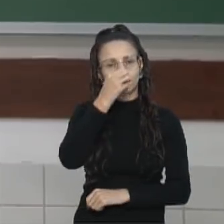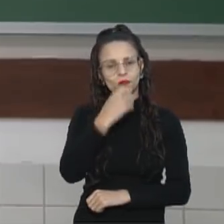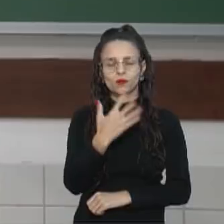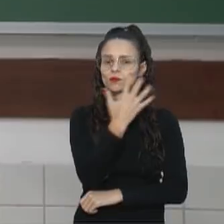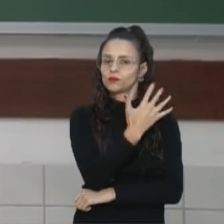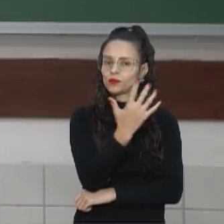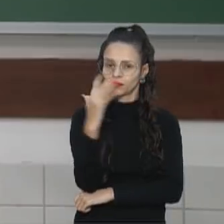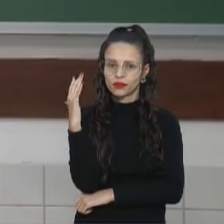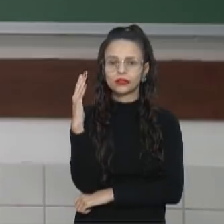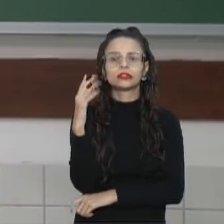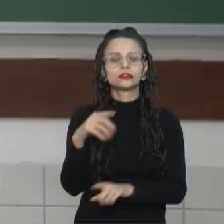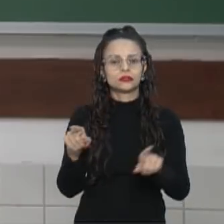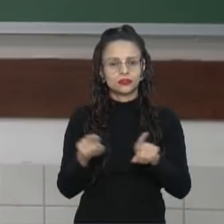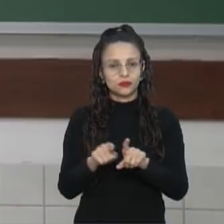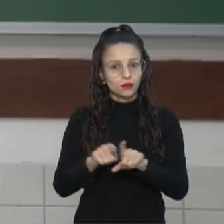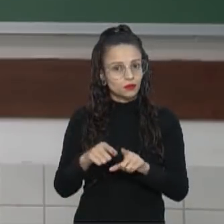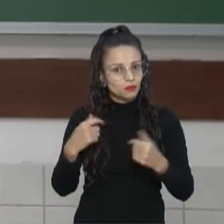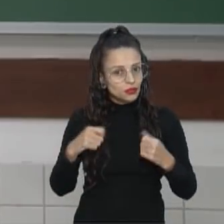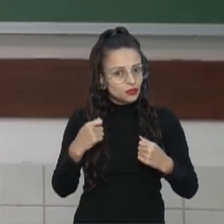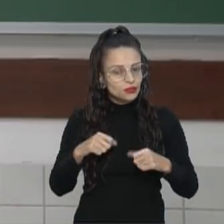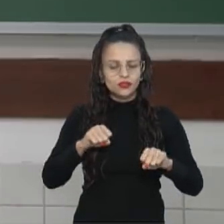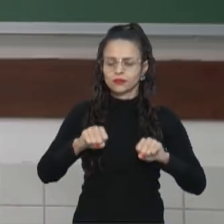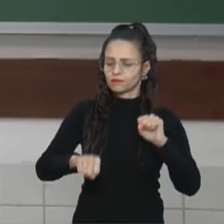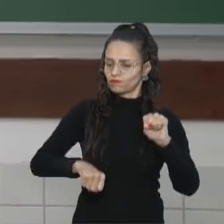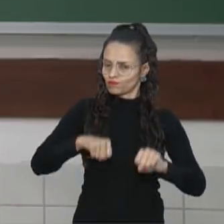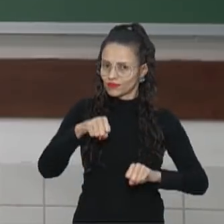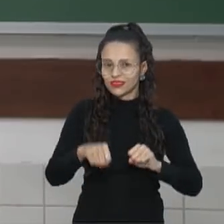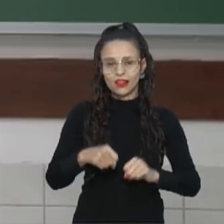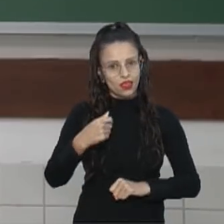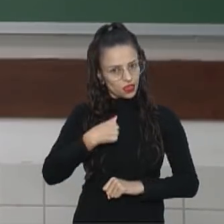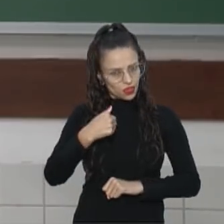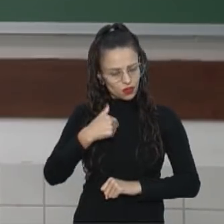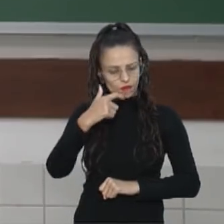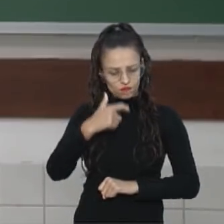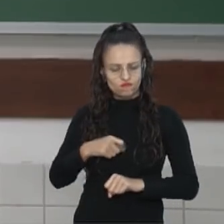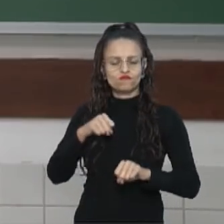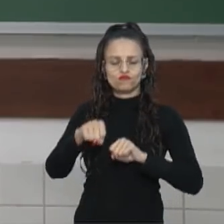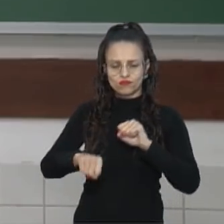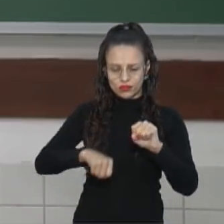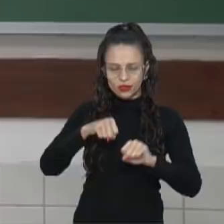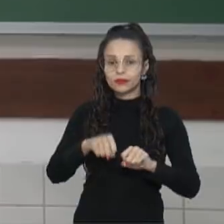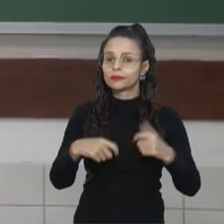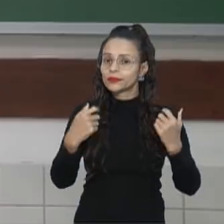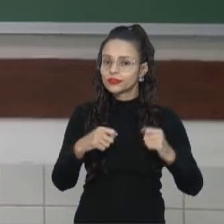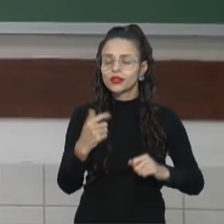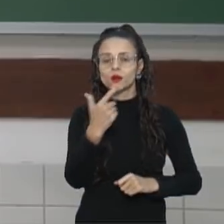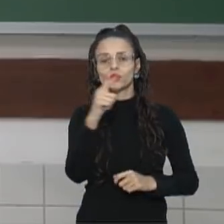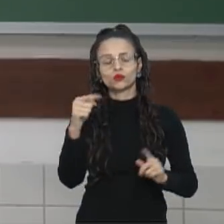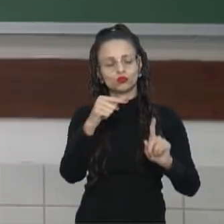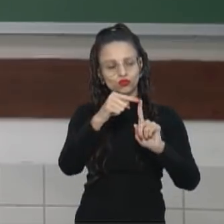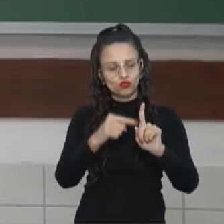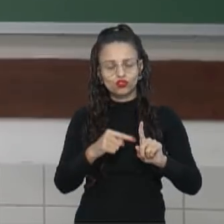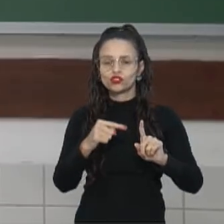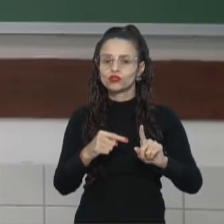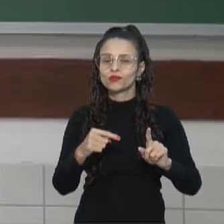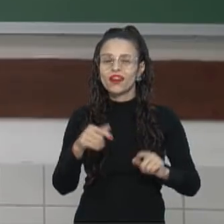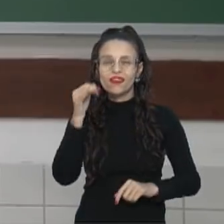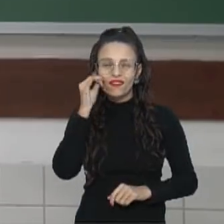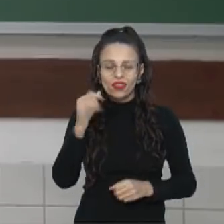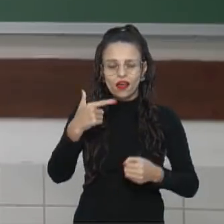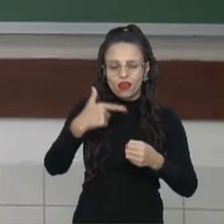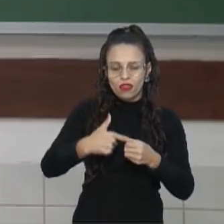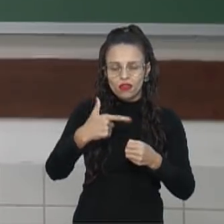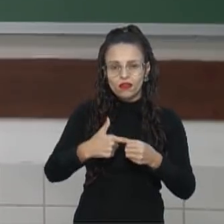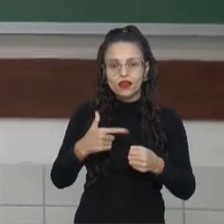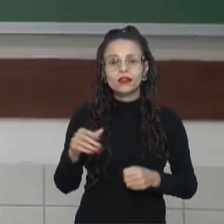ambiente. Temos que dar ênfase à bicicleta, eu sou um cara que pedalo muito. Temos que dar ênfase a outros tipos de transportes que não consumam combustível.